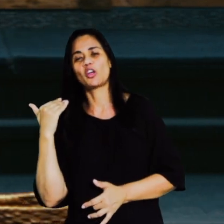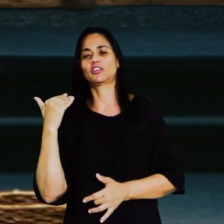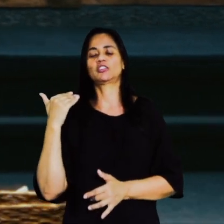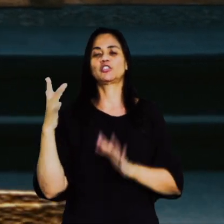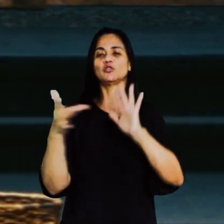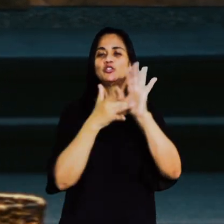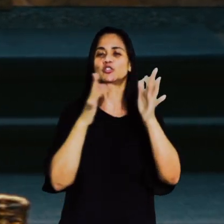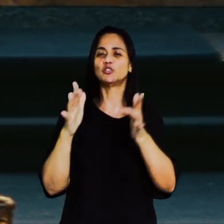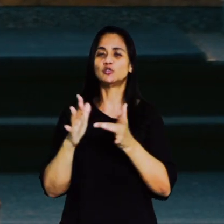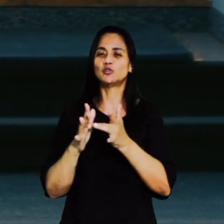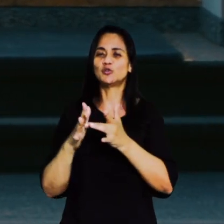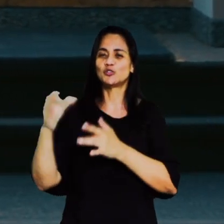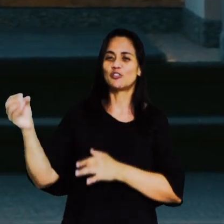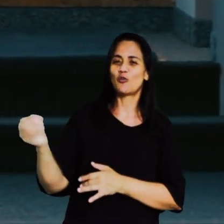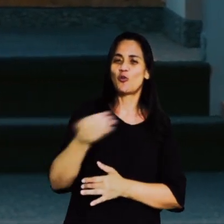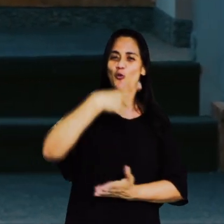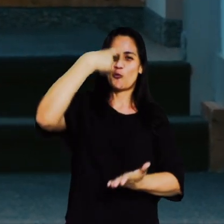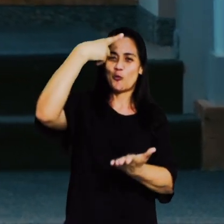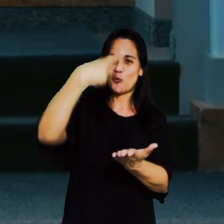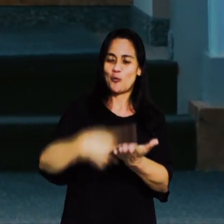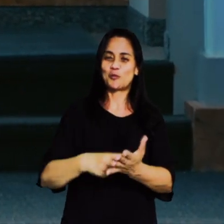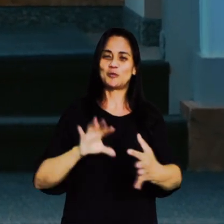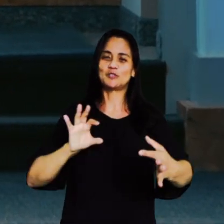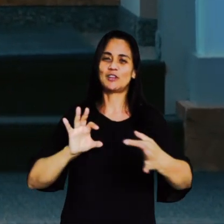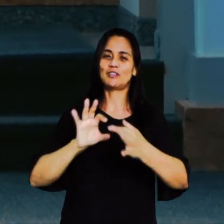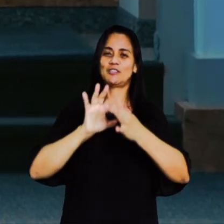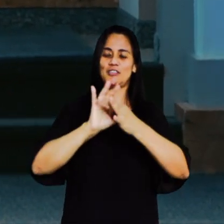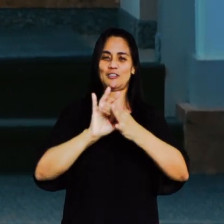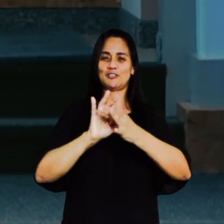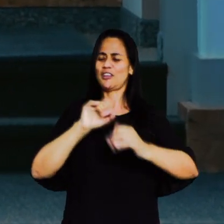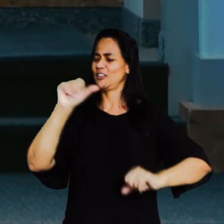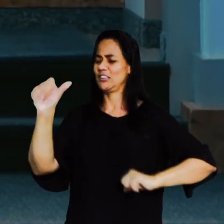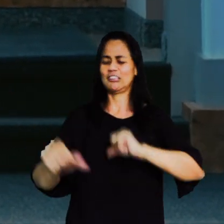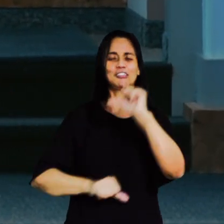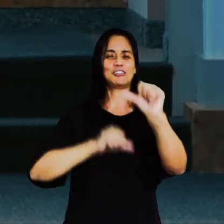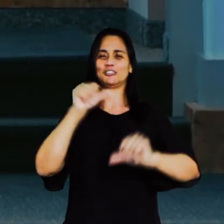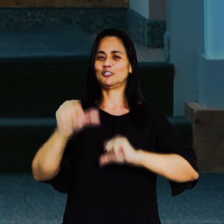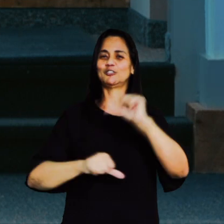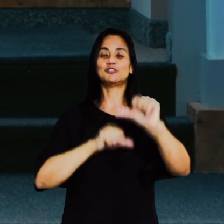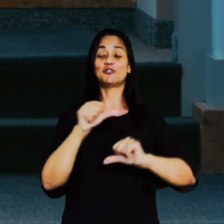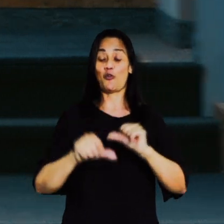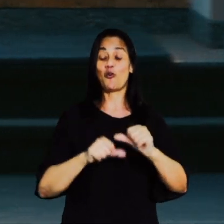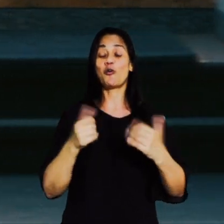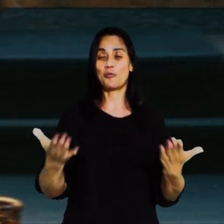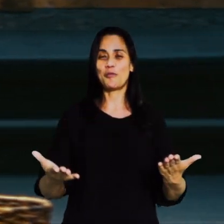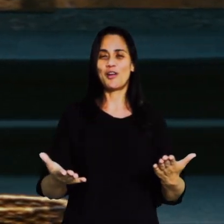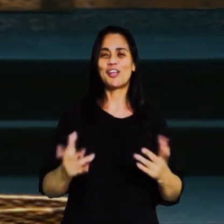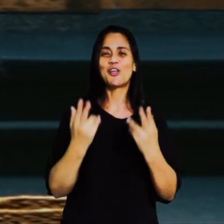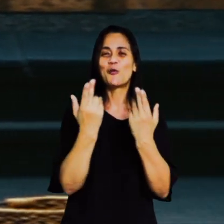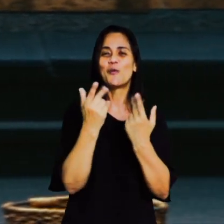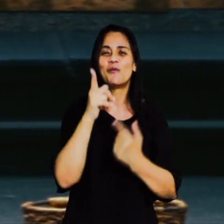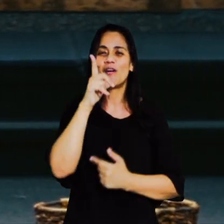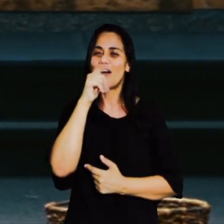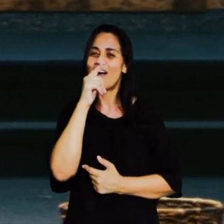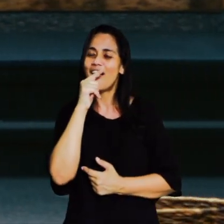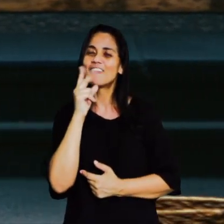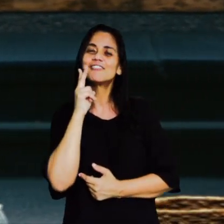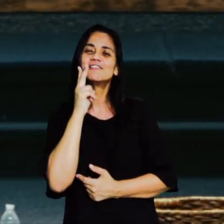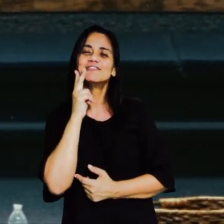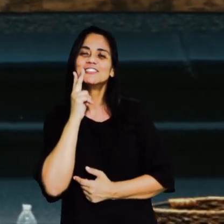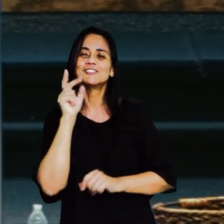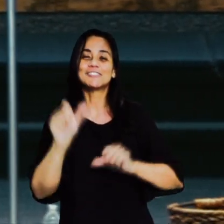Aí as coisas mudam da água para o vinho. A transformação da água para o vinho não é